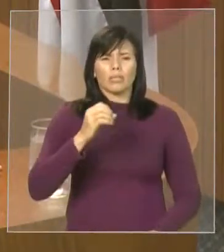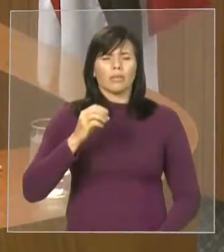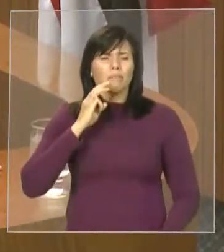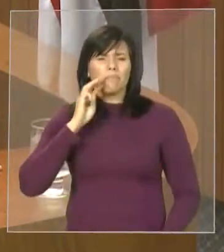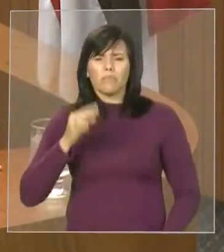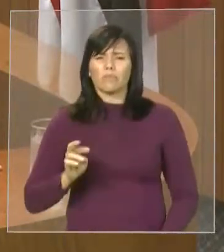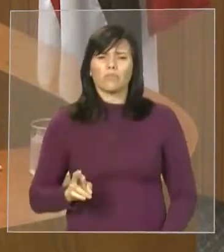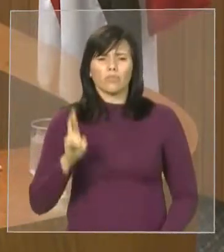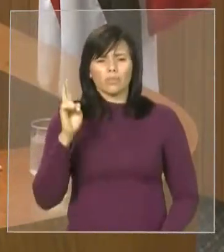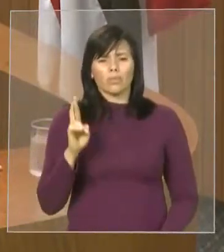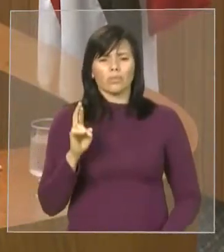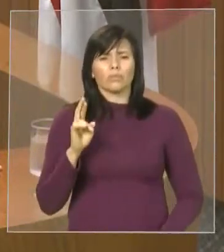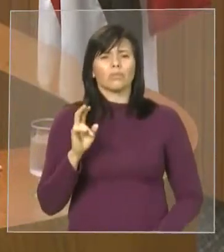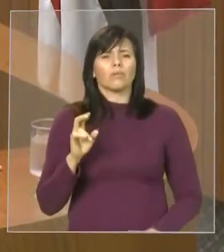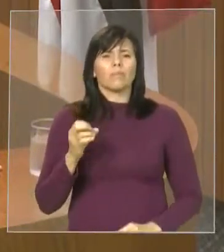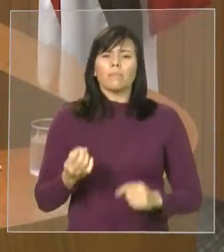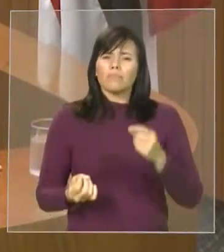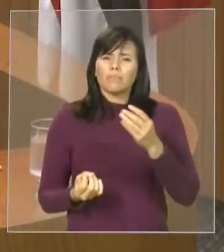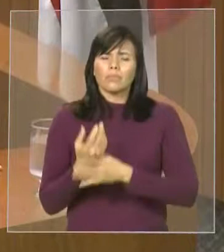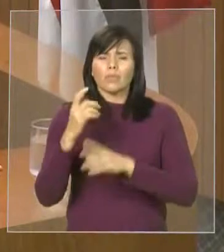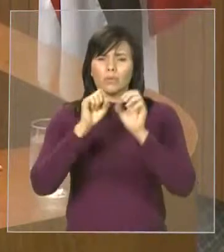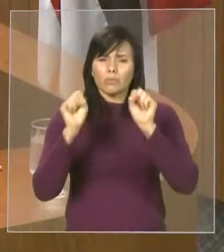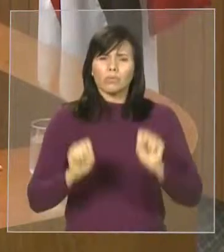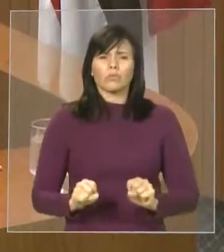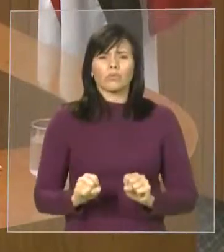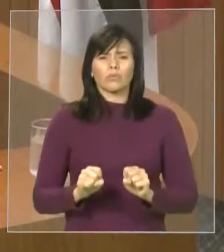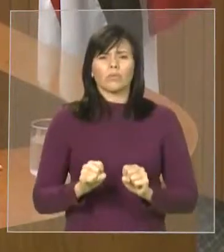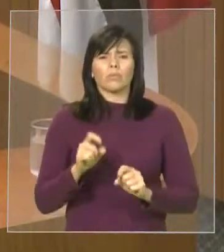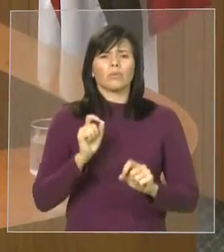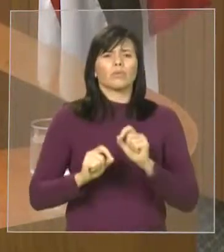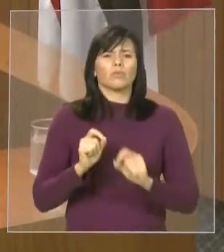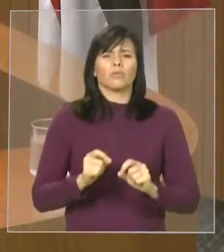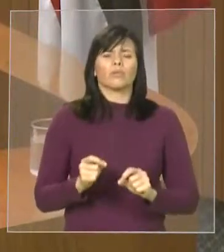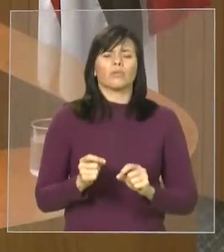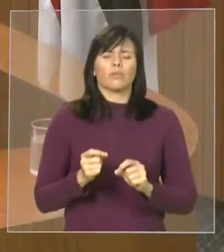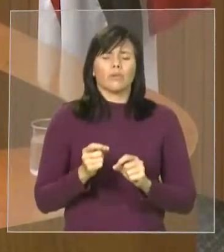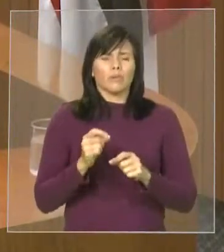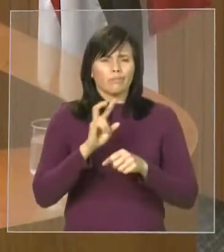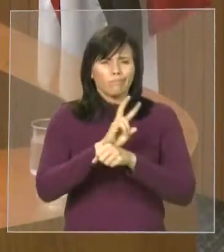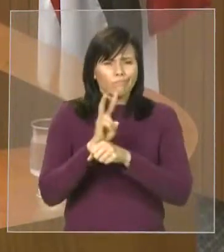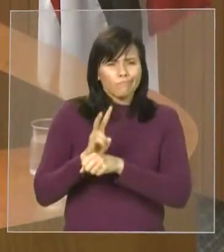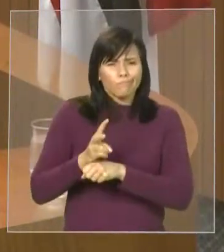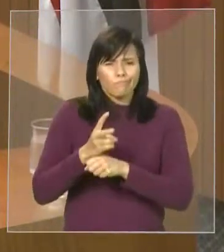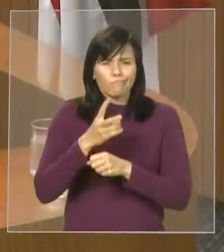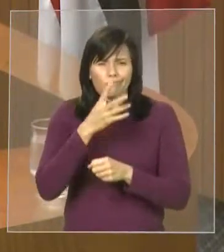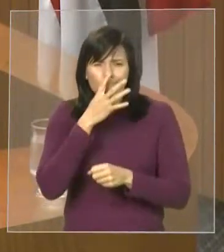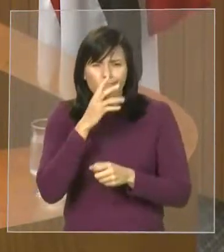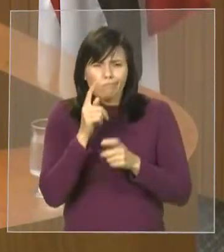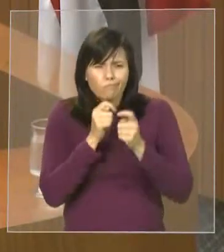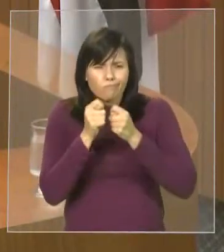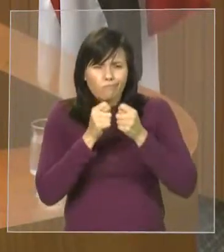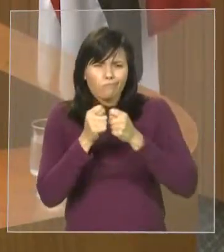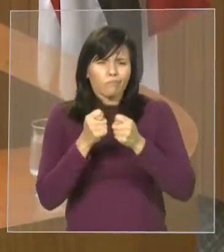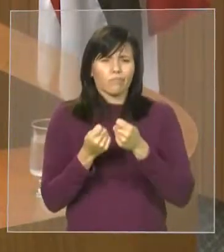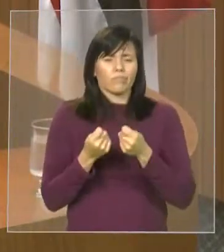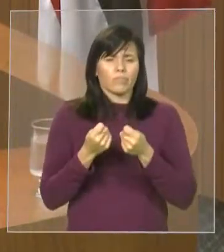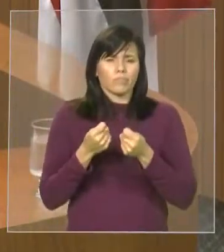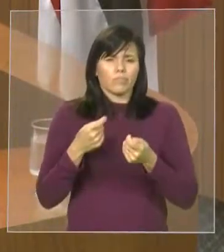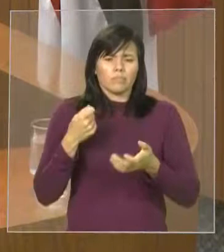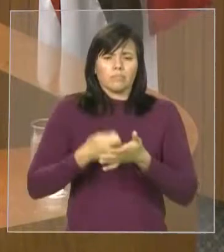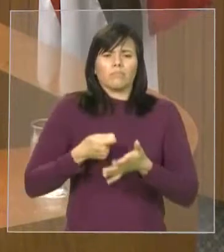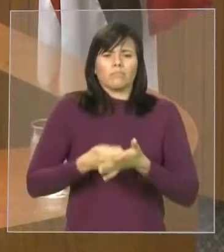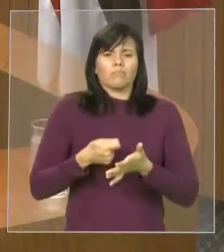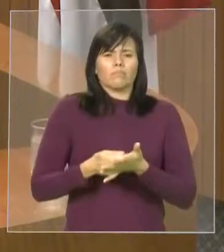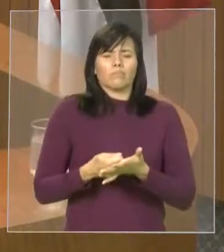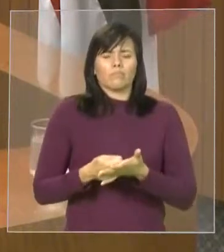cobrança dos pequenos comerciantes do Maranhão, certamente esse não contará com o meu voto. E é exatamente por